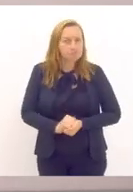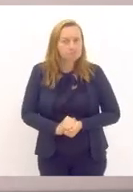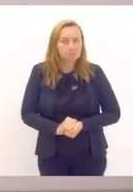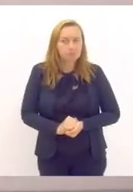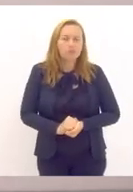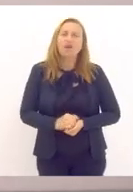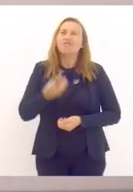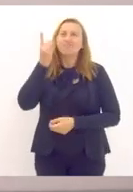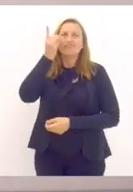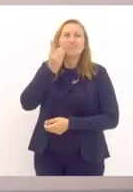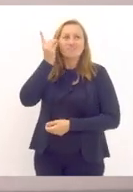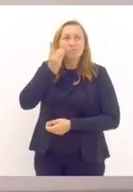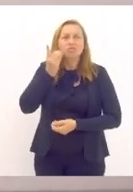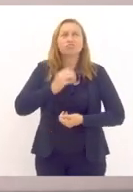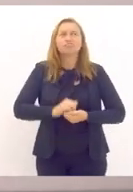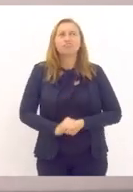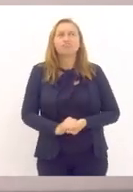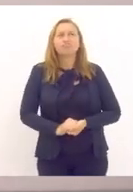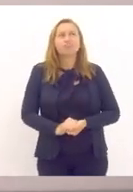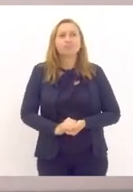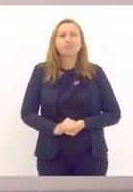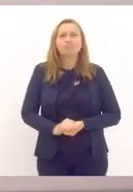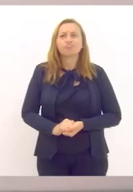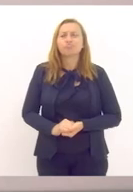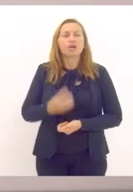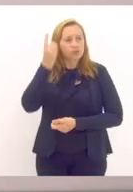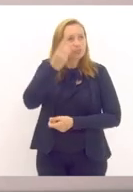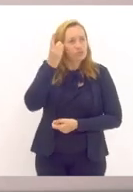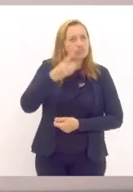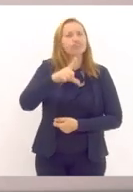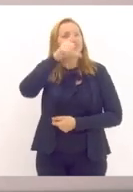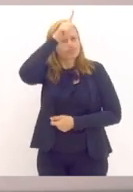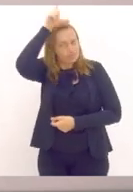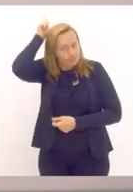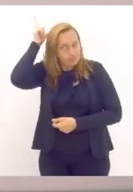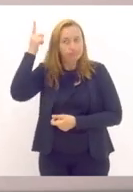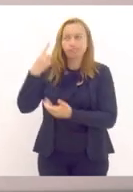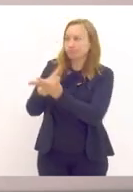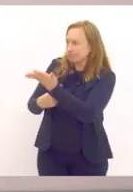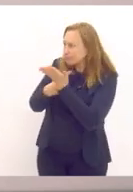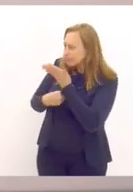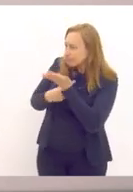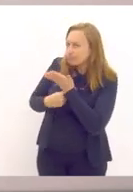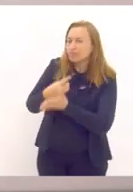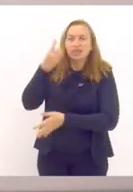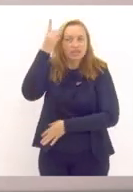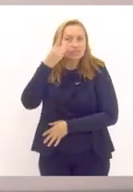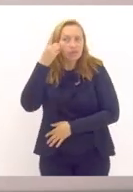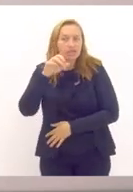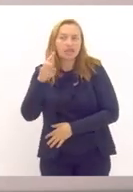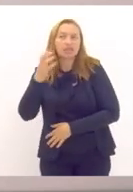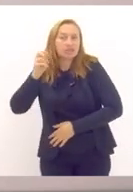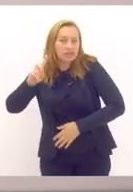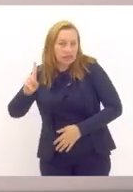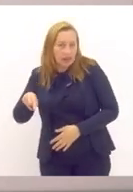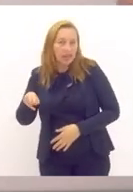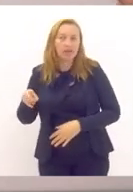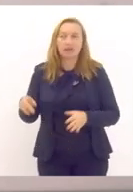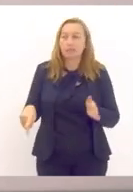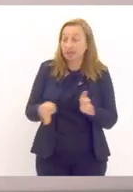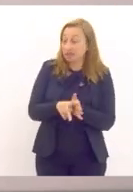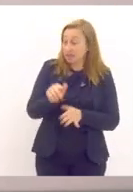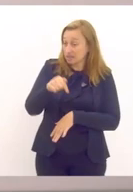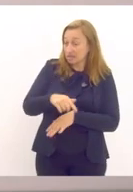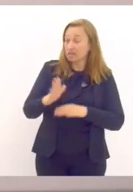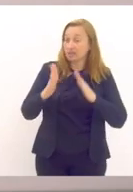E, deputados, e aí o deputado Luiz Paulo me ajude, o deputado André, que já estão aqui na casa há muitos anos, me